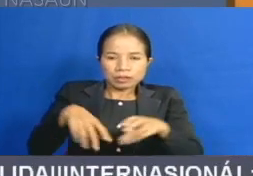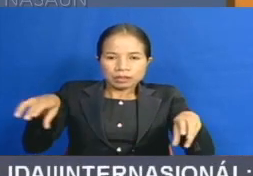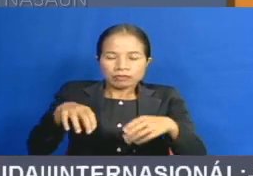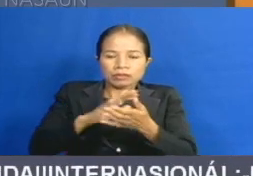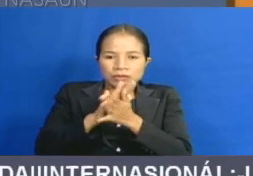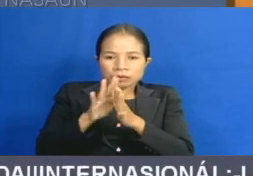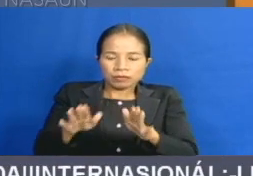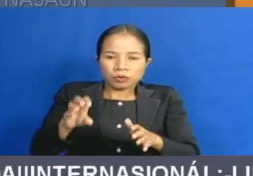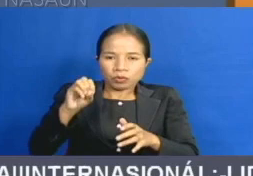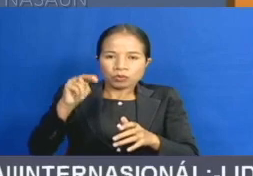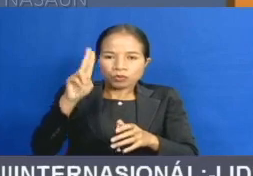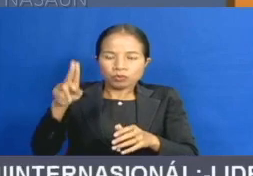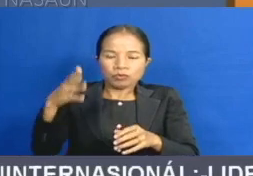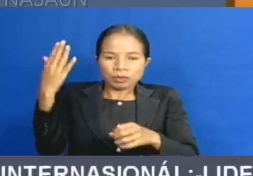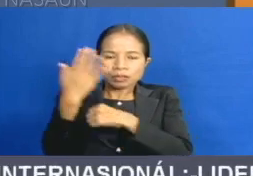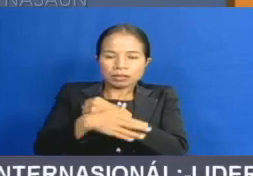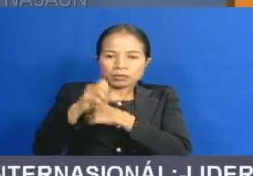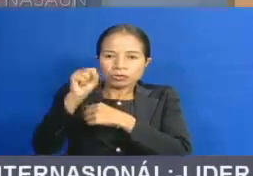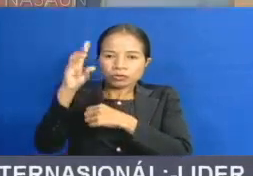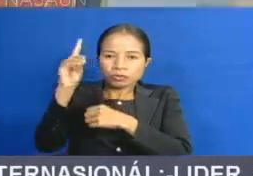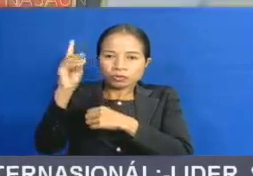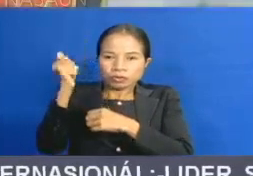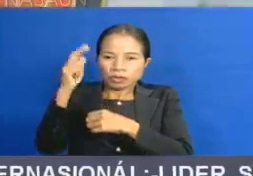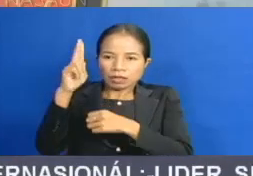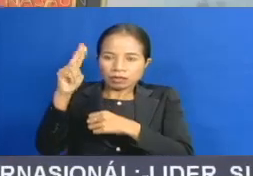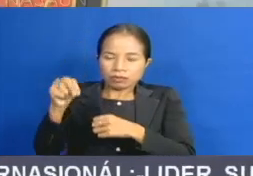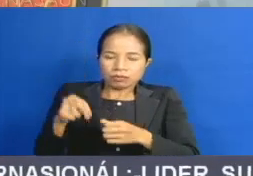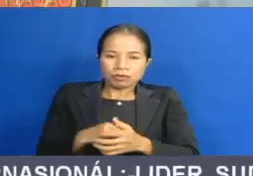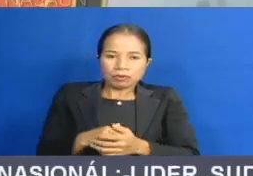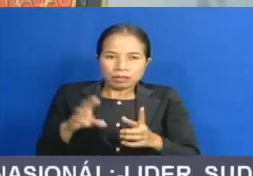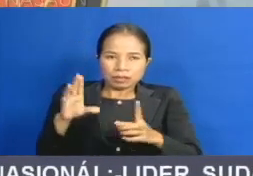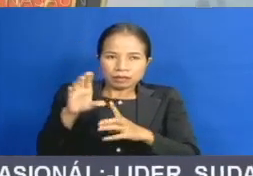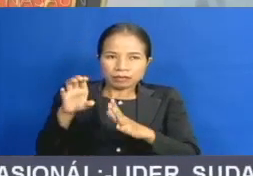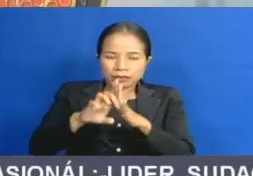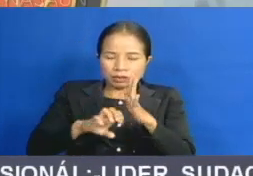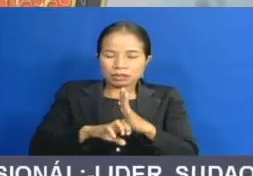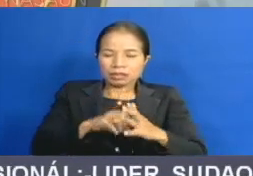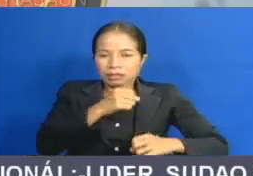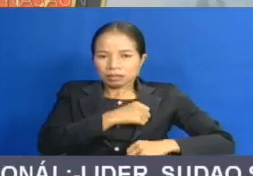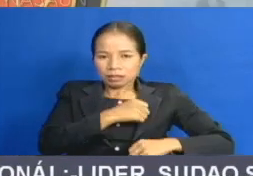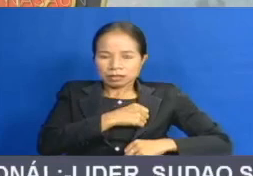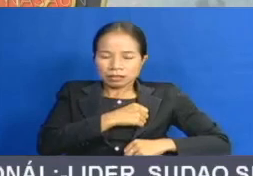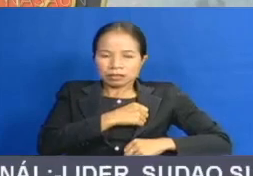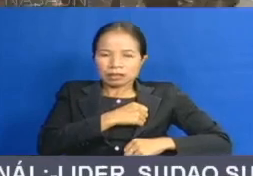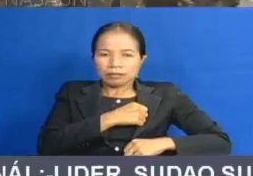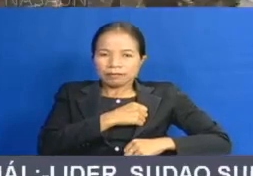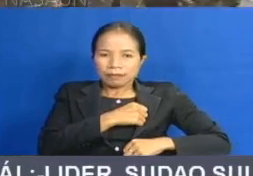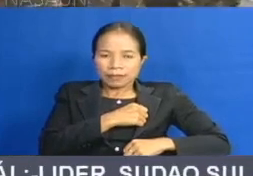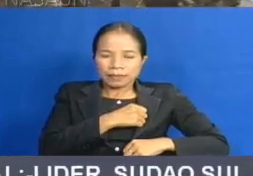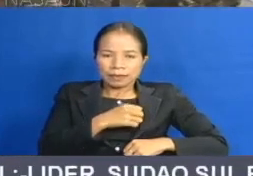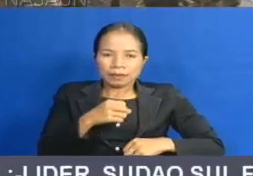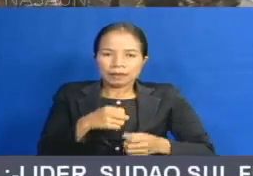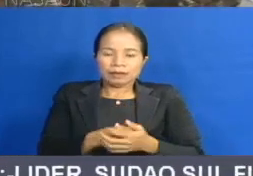Missão Paz ONU IHA Sudão. Se festa do maior general FF de Teli, tenente general